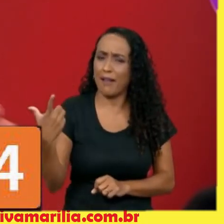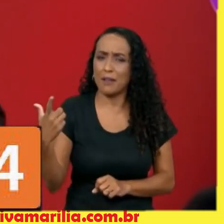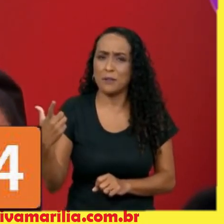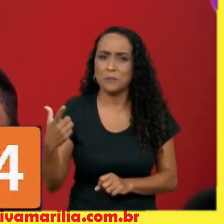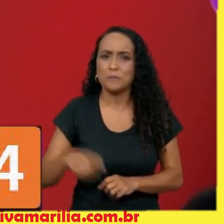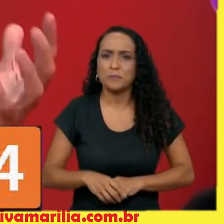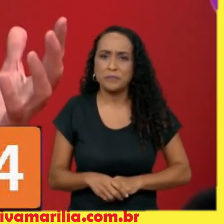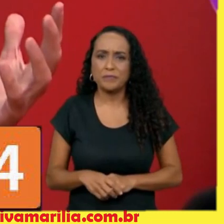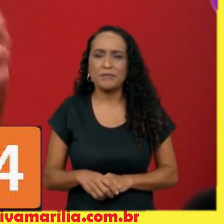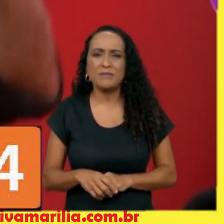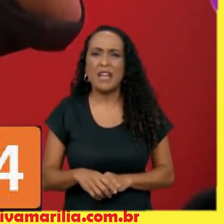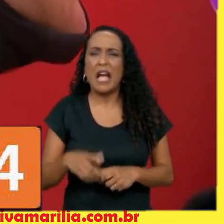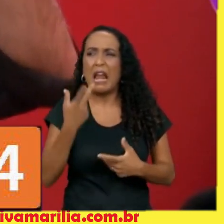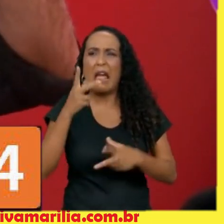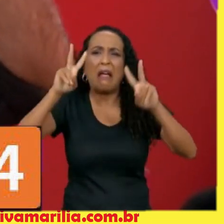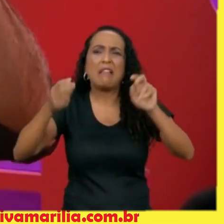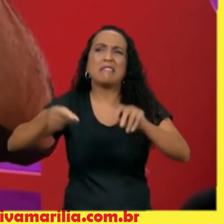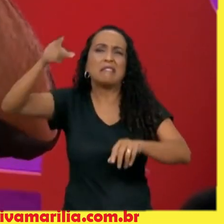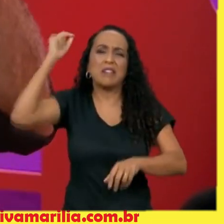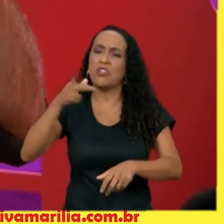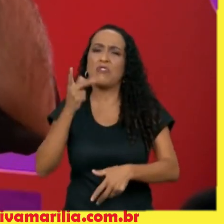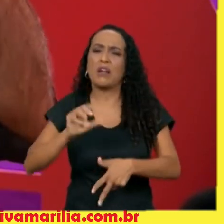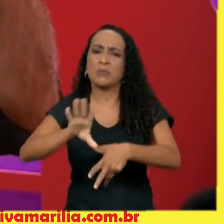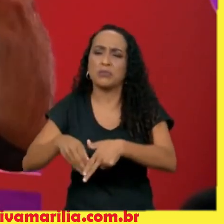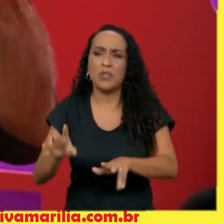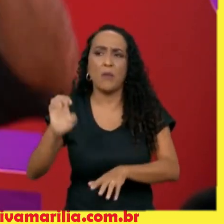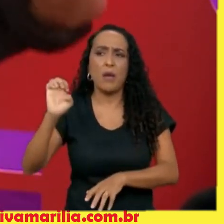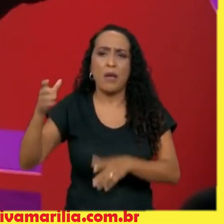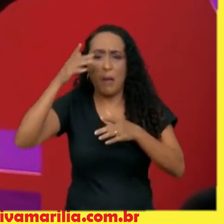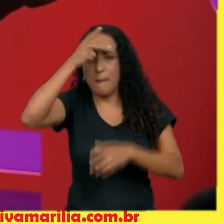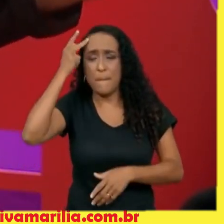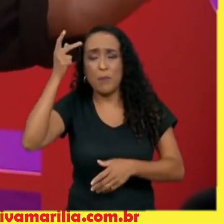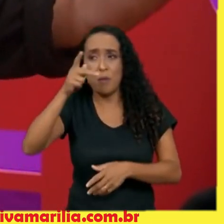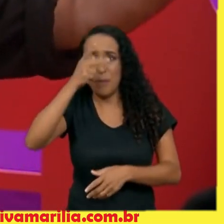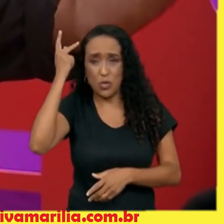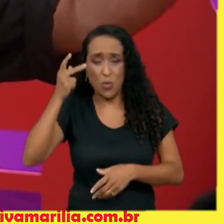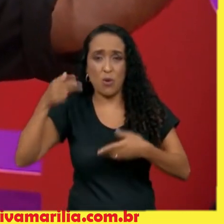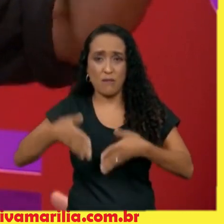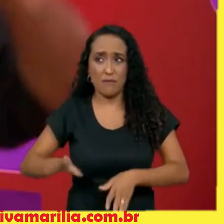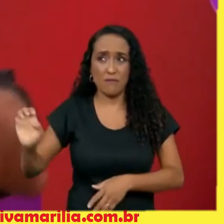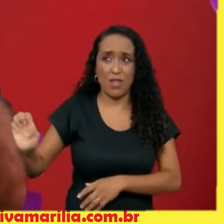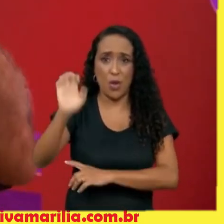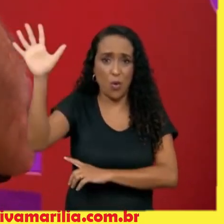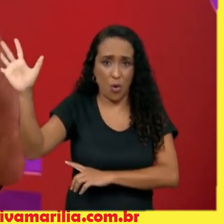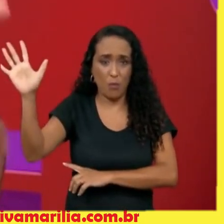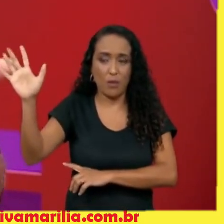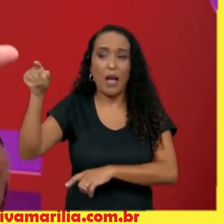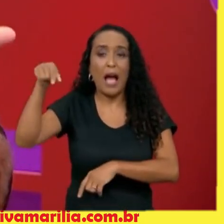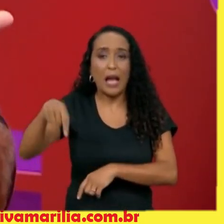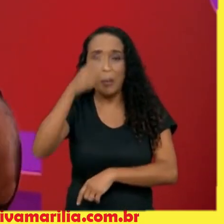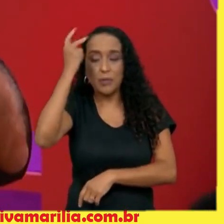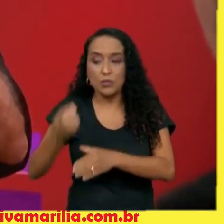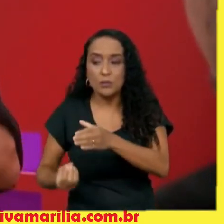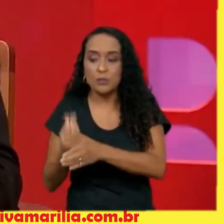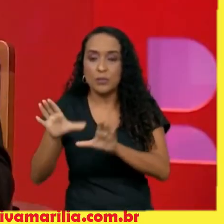se fala em corrupção em determinados lugares. Não se fala, ou seja, então você é europeu. Quer dizer, o branco que vem, que vai montar a classe média branca, ele se vê como europeu. Isso.